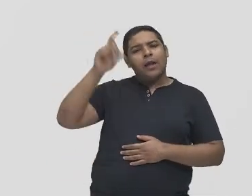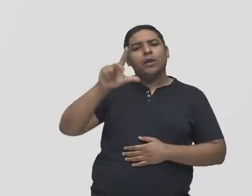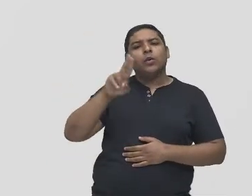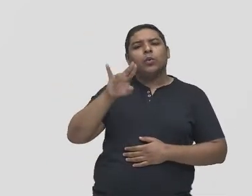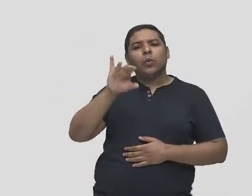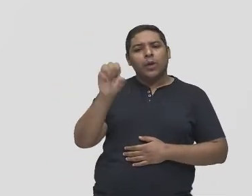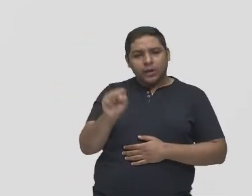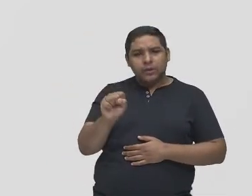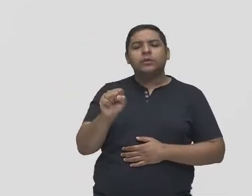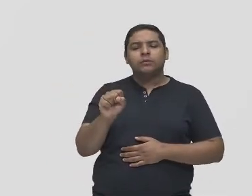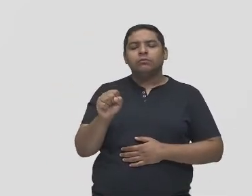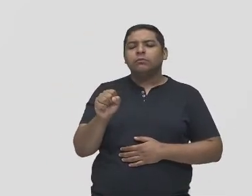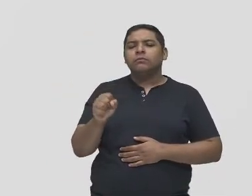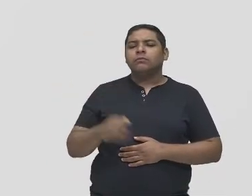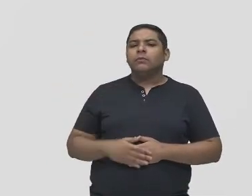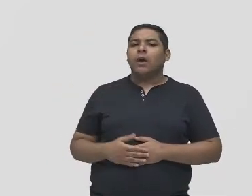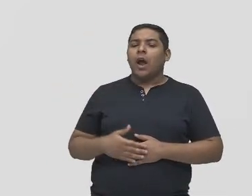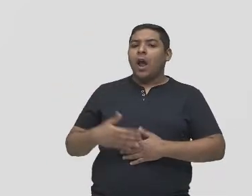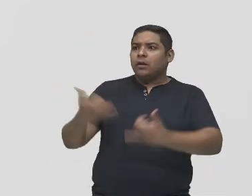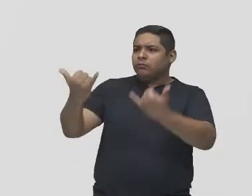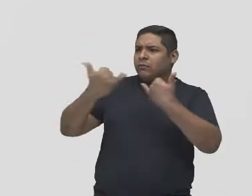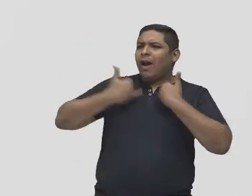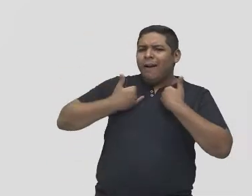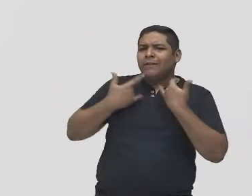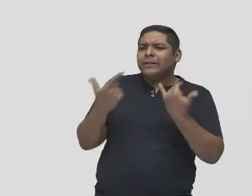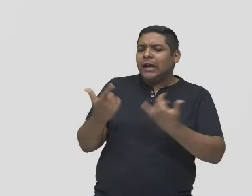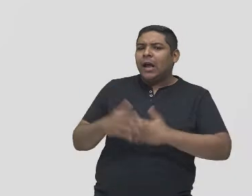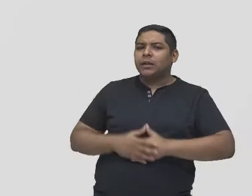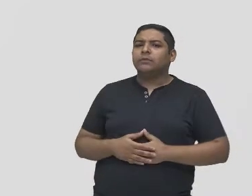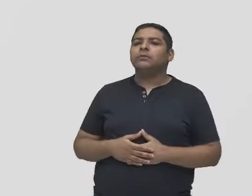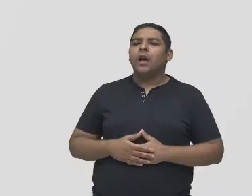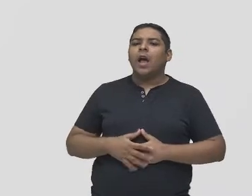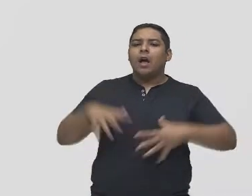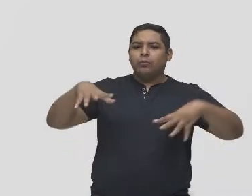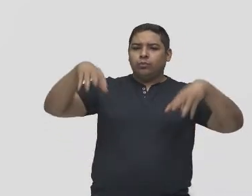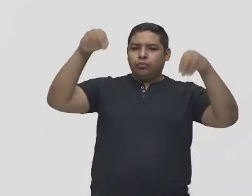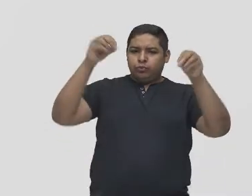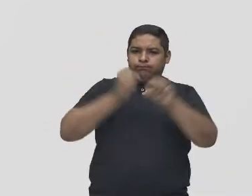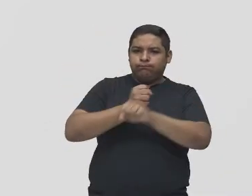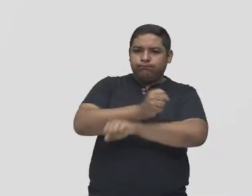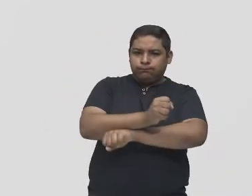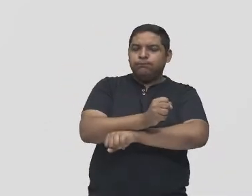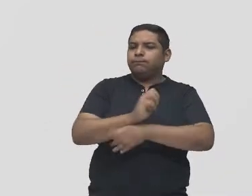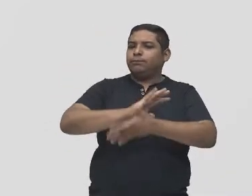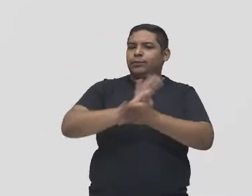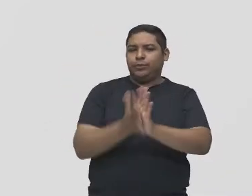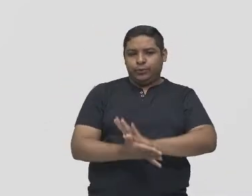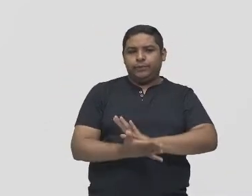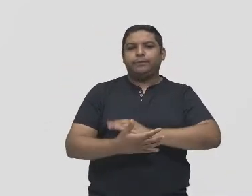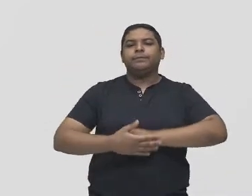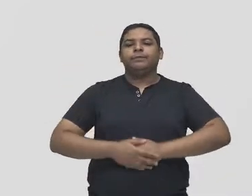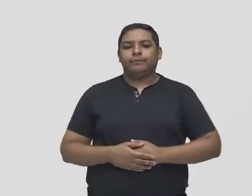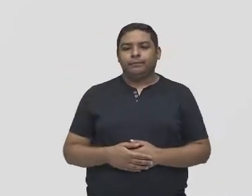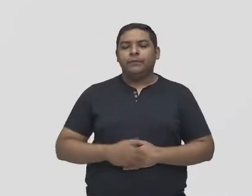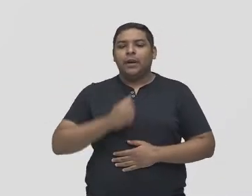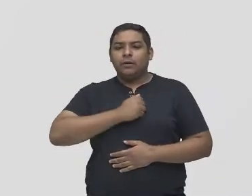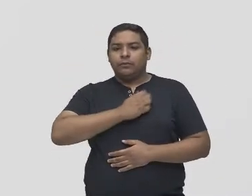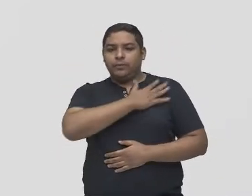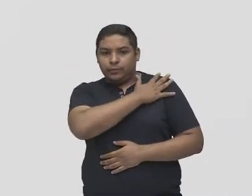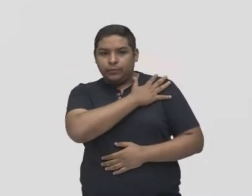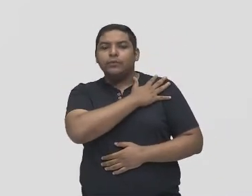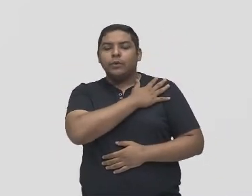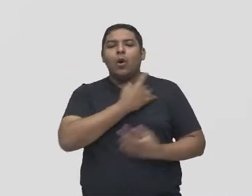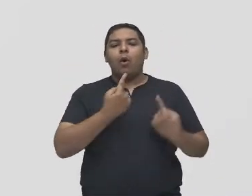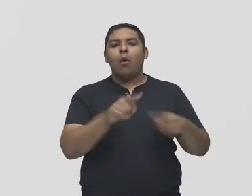Lanchefoucauld-Liancourt a notícia da queda da Bastilha. Imagina a cara dele, né, gente? E da deserção das tropas reais frente ao ataque